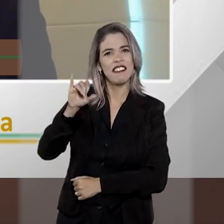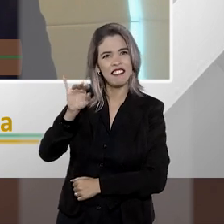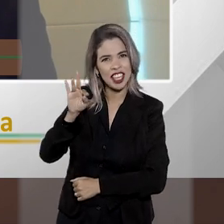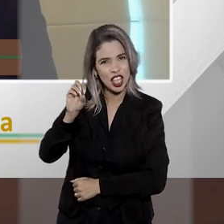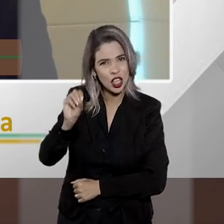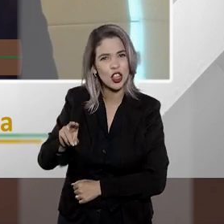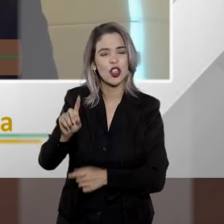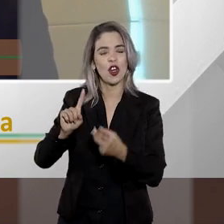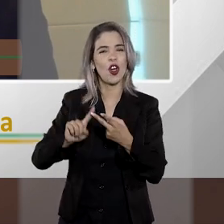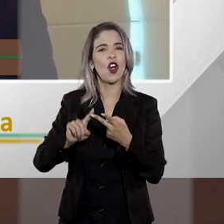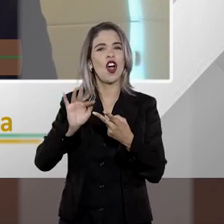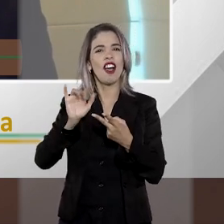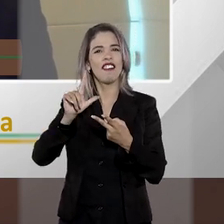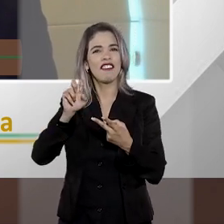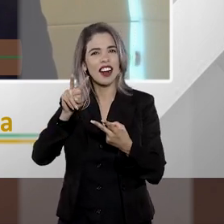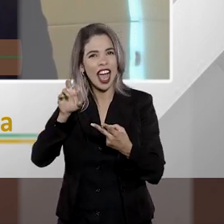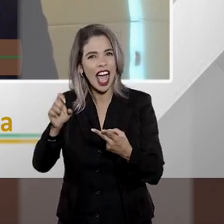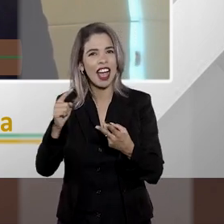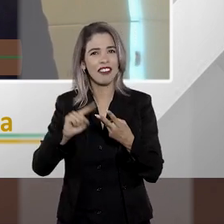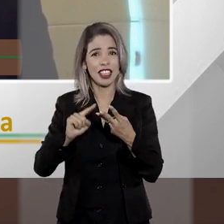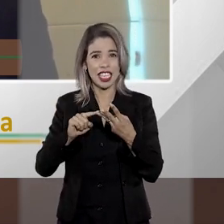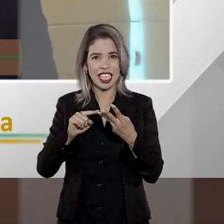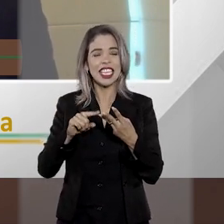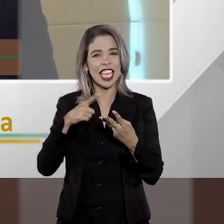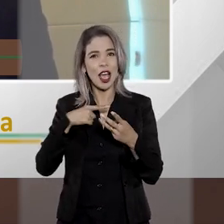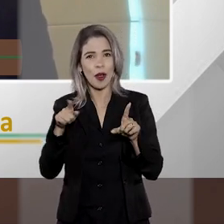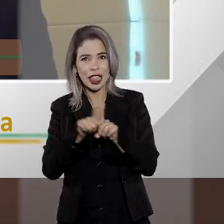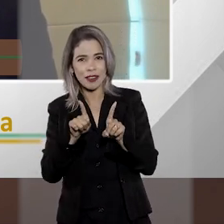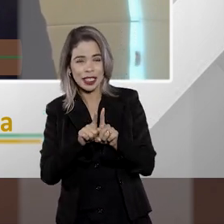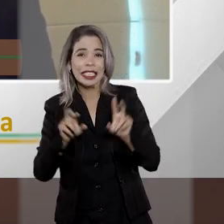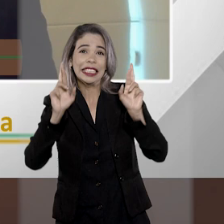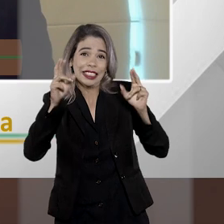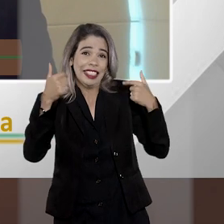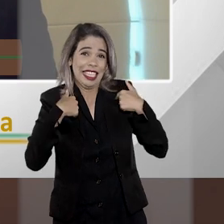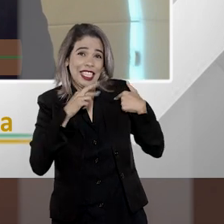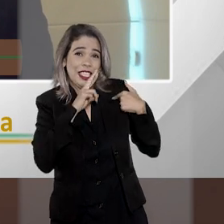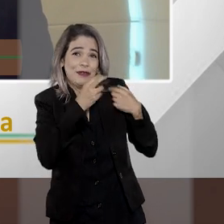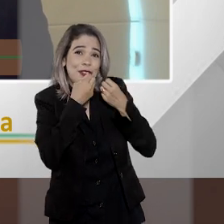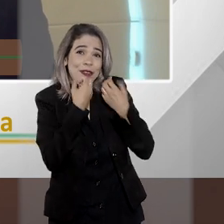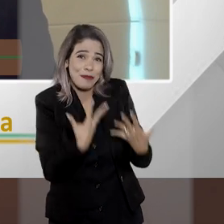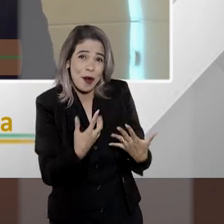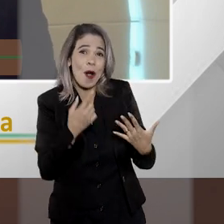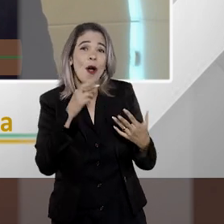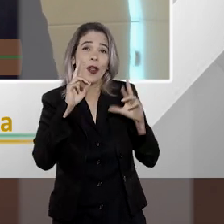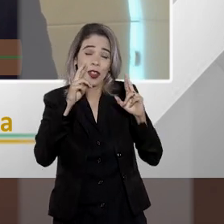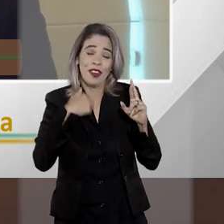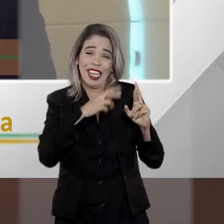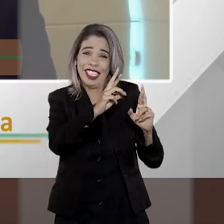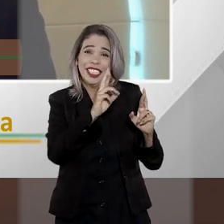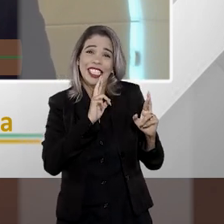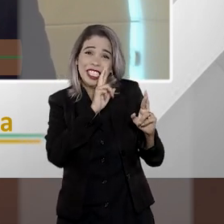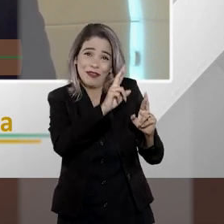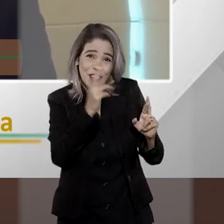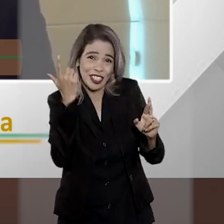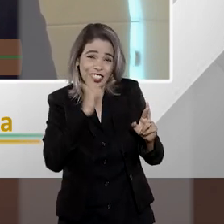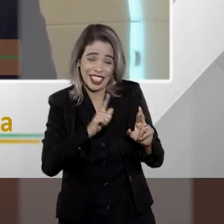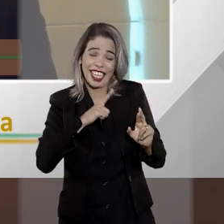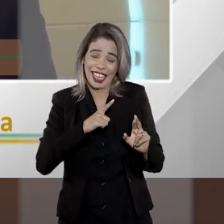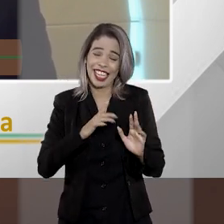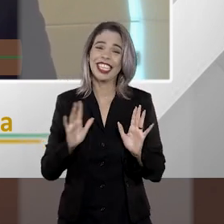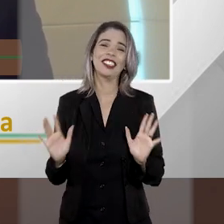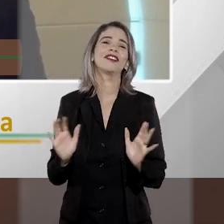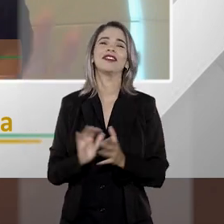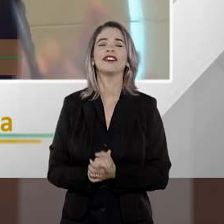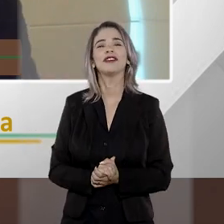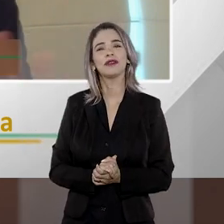pode fazer. Espero ser eu uma puder. boa aluna. Não, se eu... Espero ser uma boa aluna e espero ter a resposta.